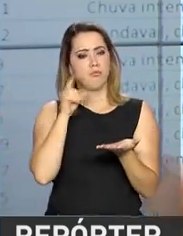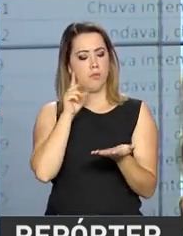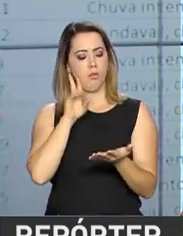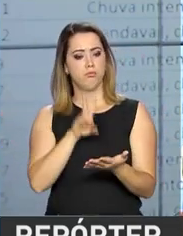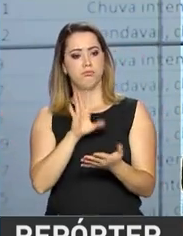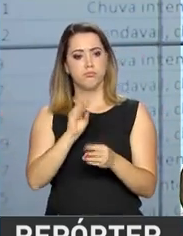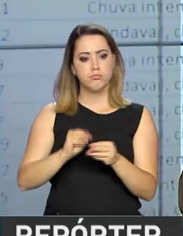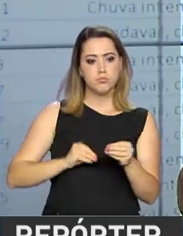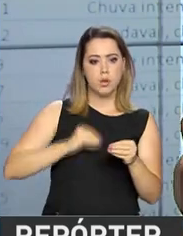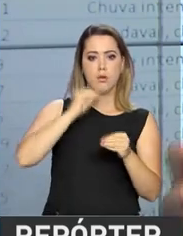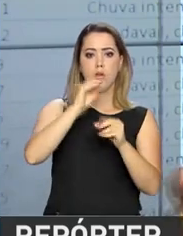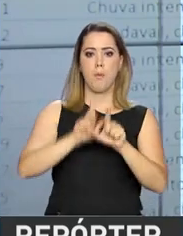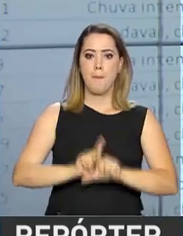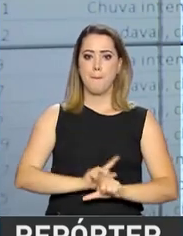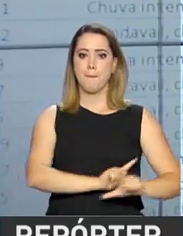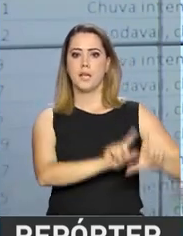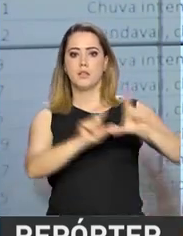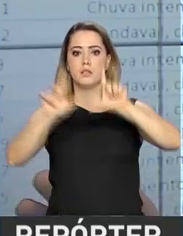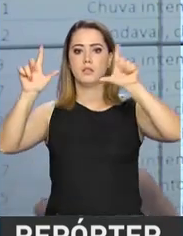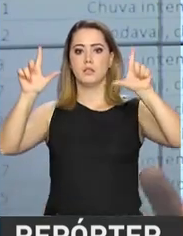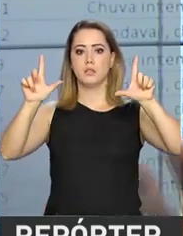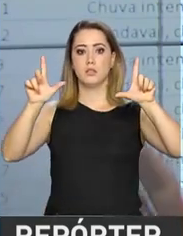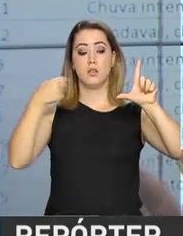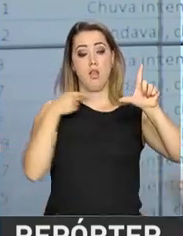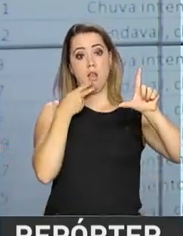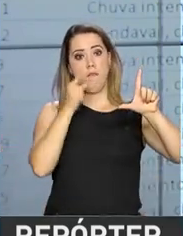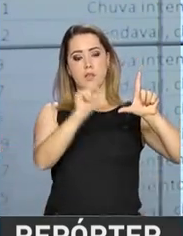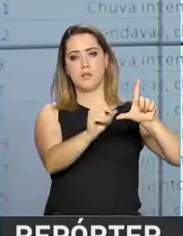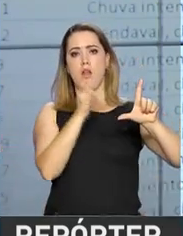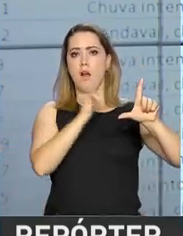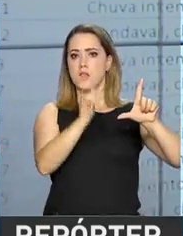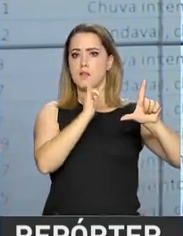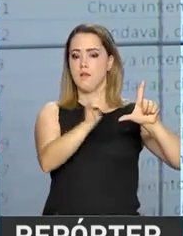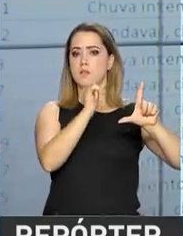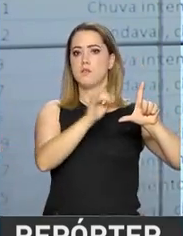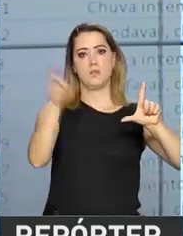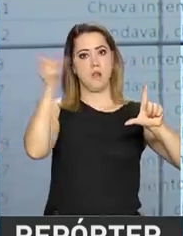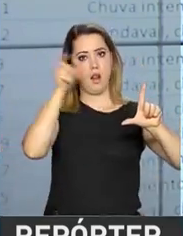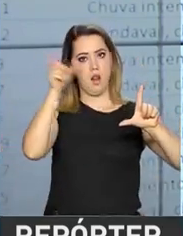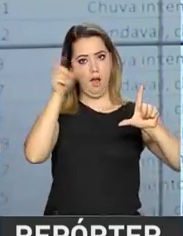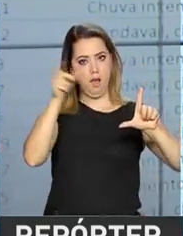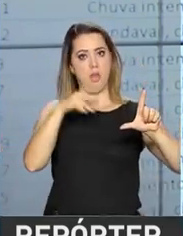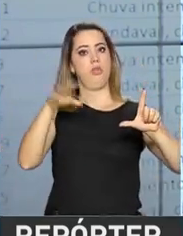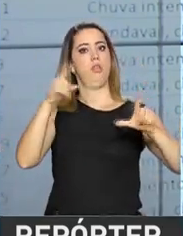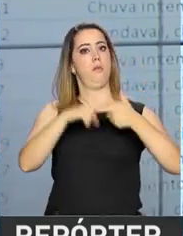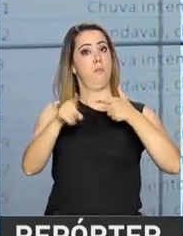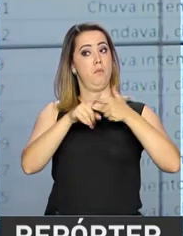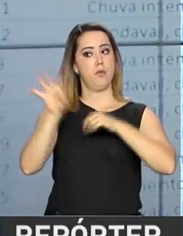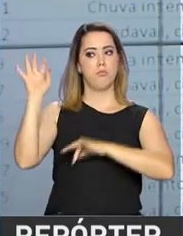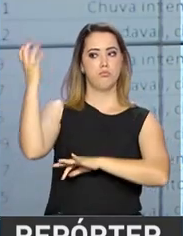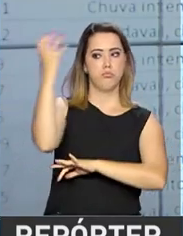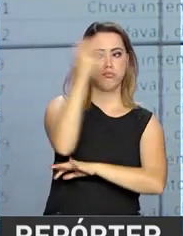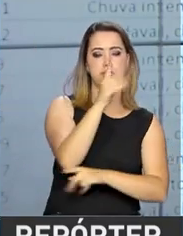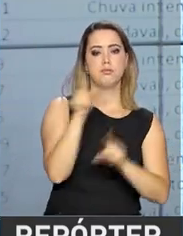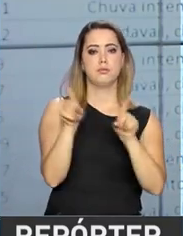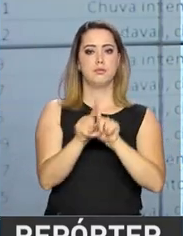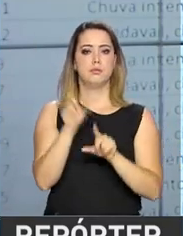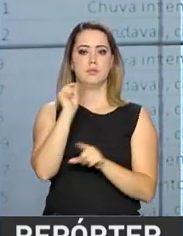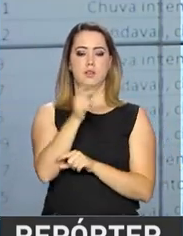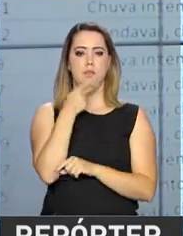sobrepor a programação dele um papo dizendo a orientação é essa que os órgãos de defesa civil